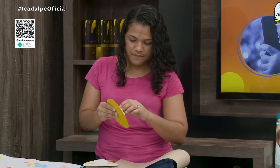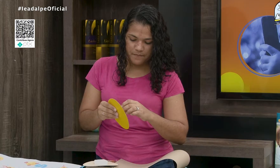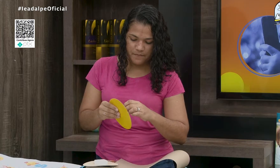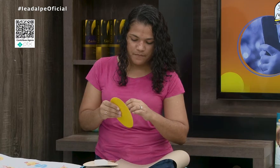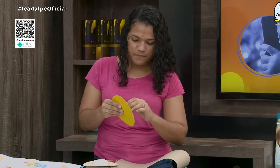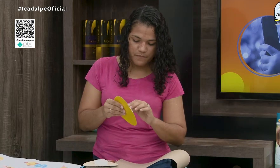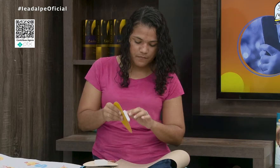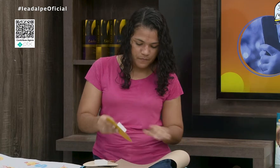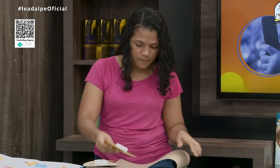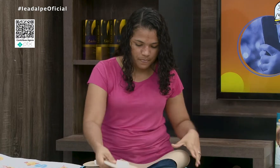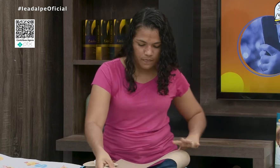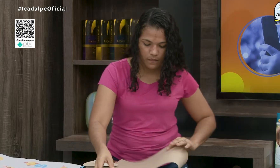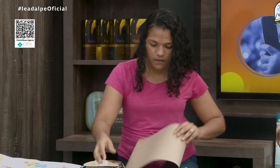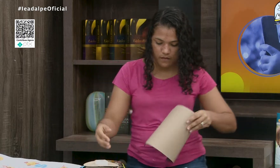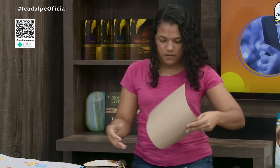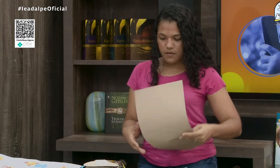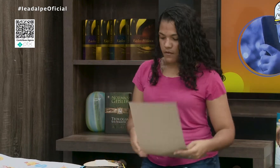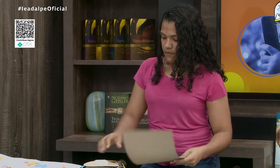Opa!